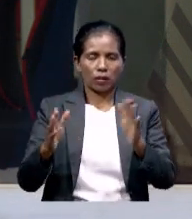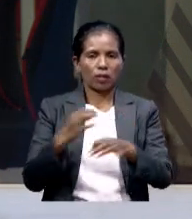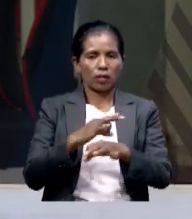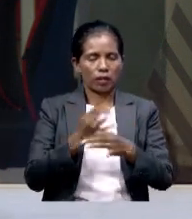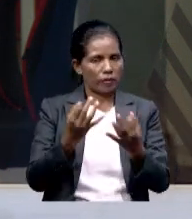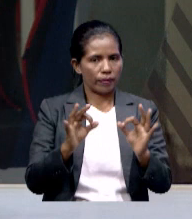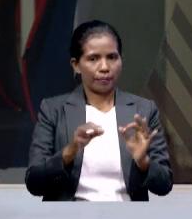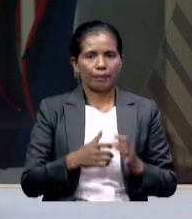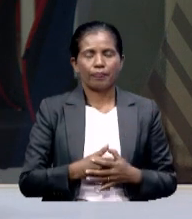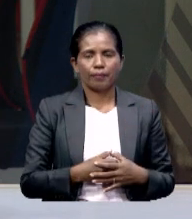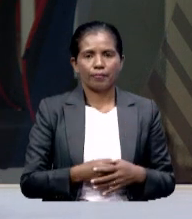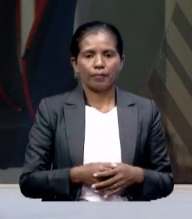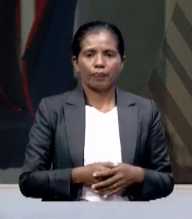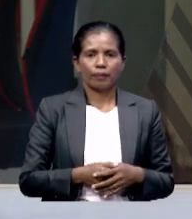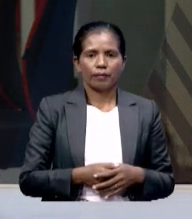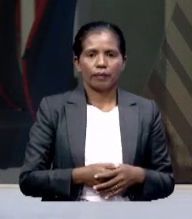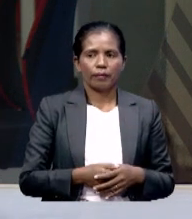reabilitação.